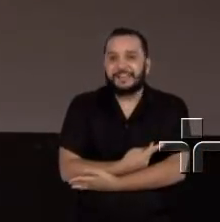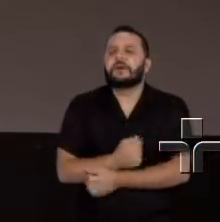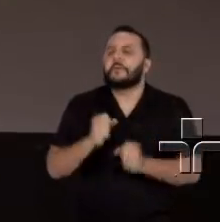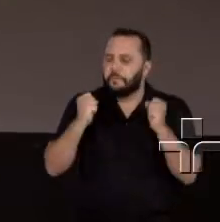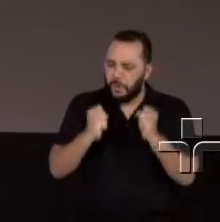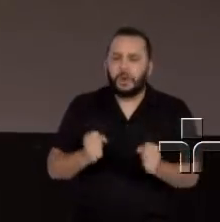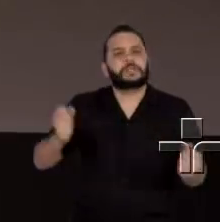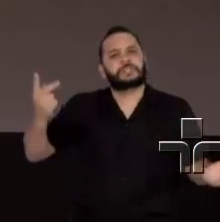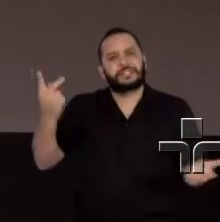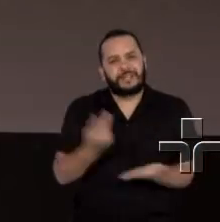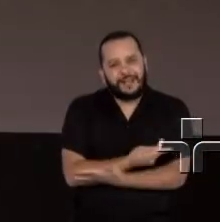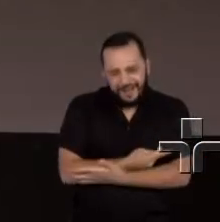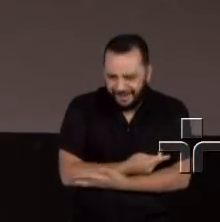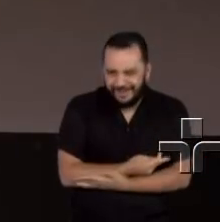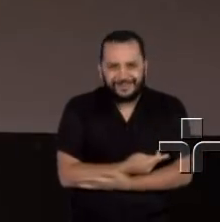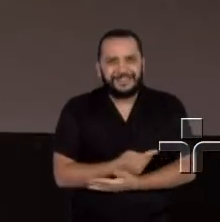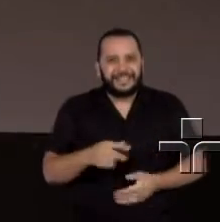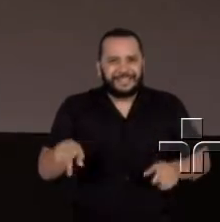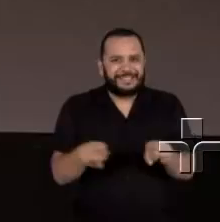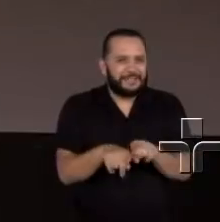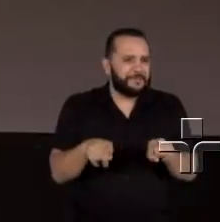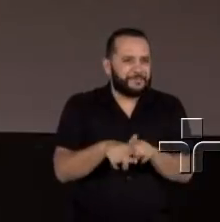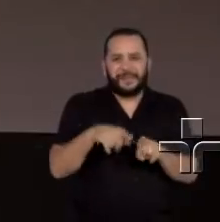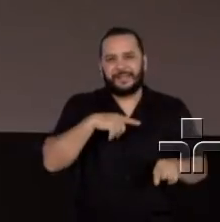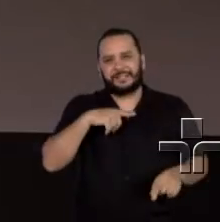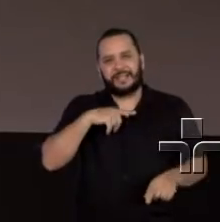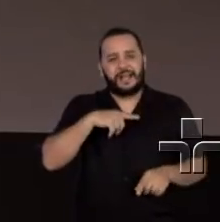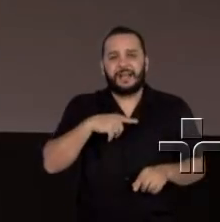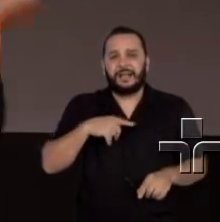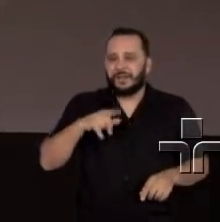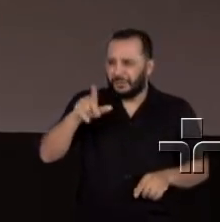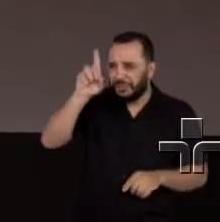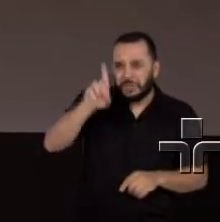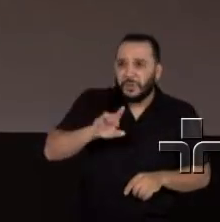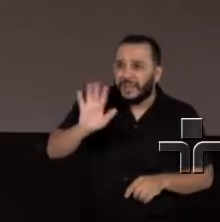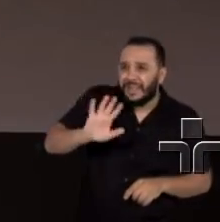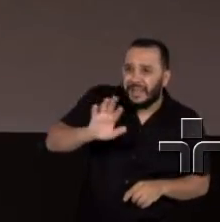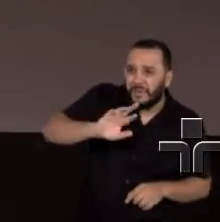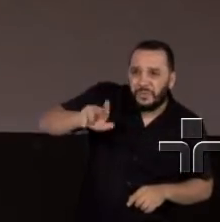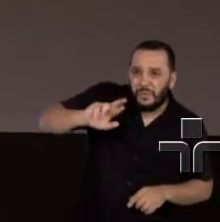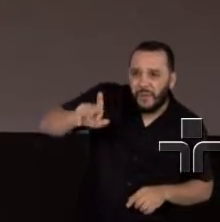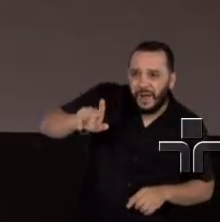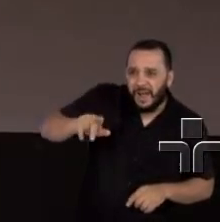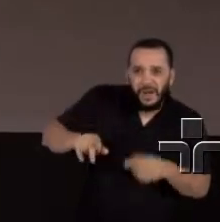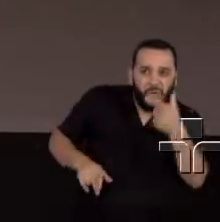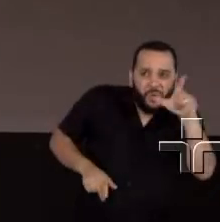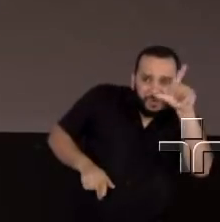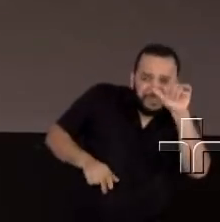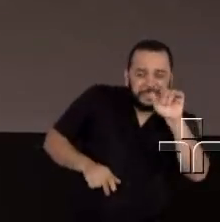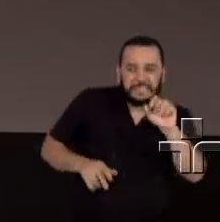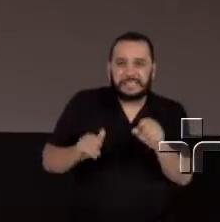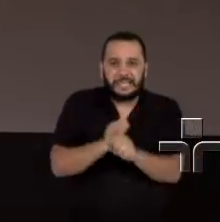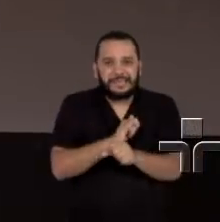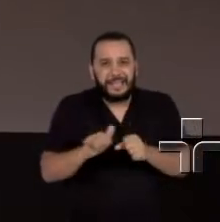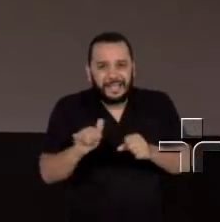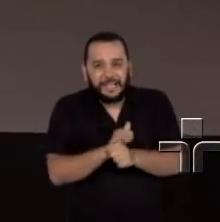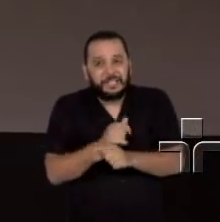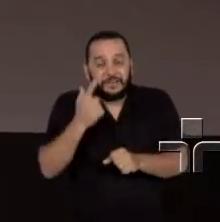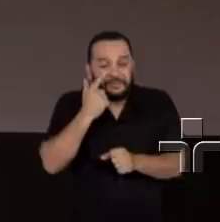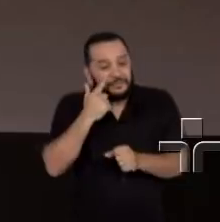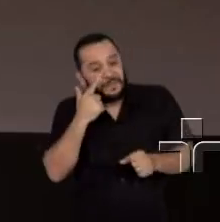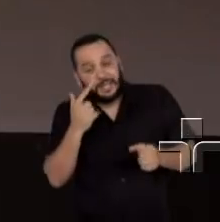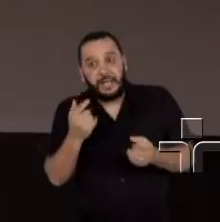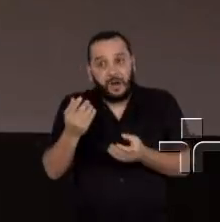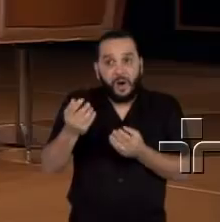errar, e dar a embocadura errada e o diretor dizer, não é isso, vai por outro caminho, experimenta por